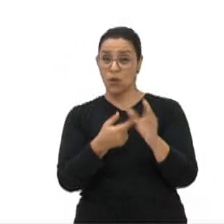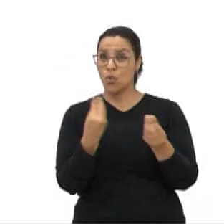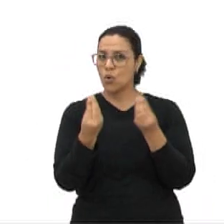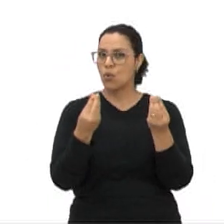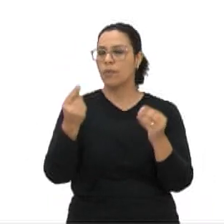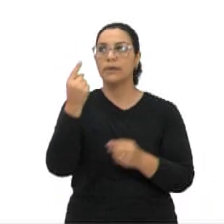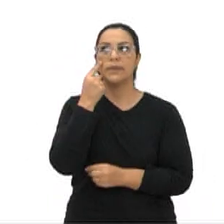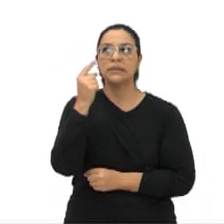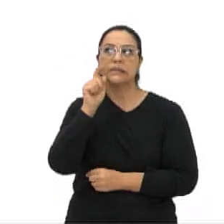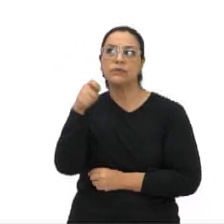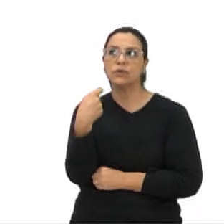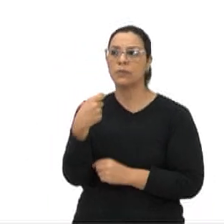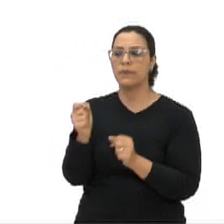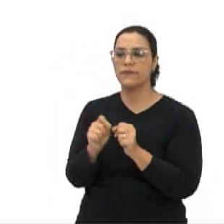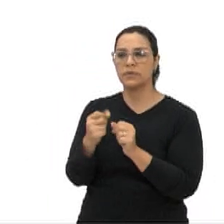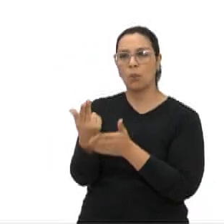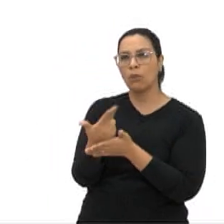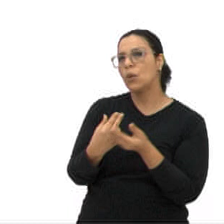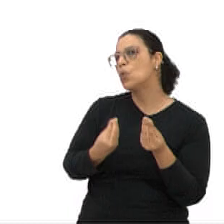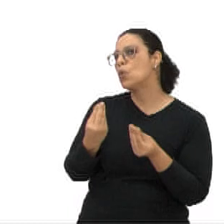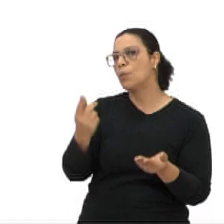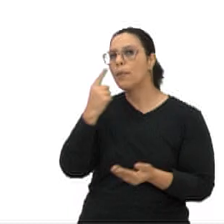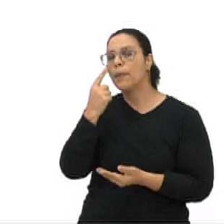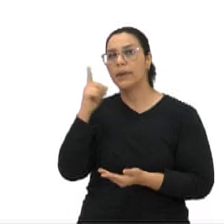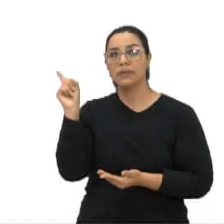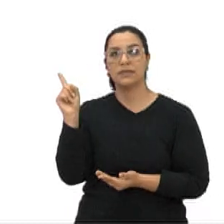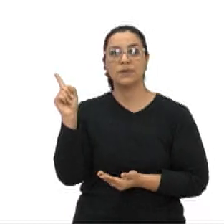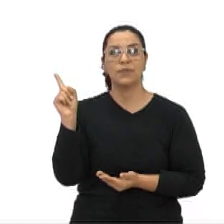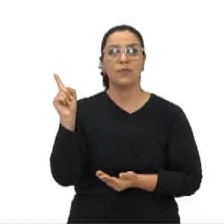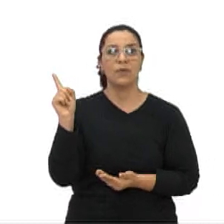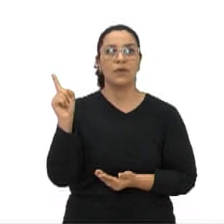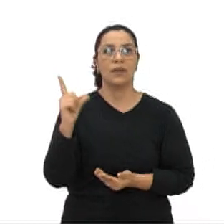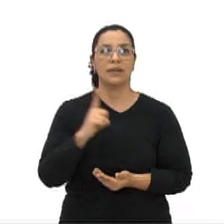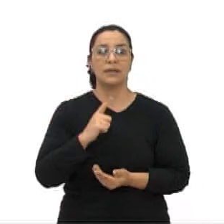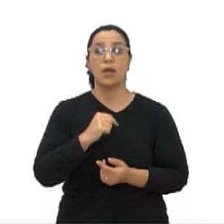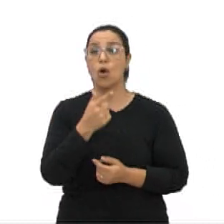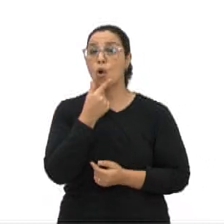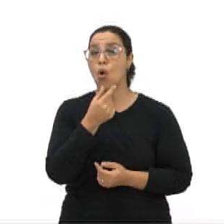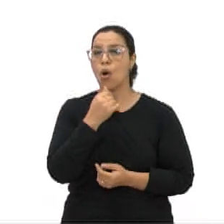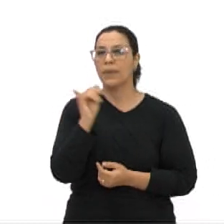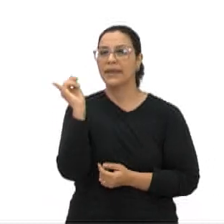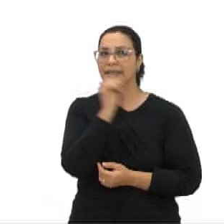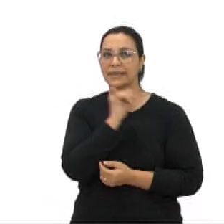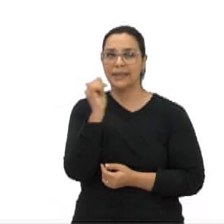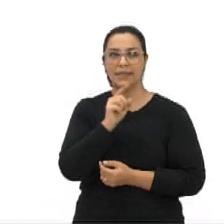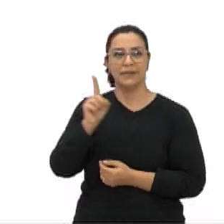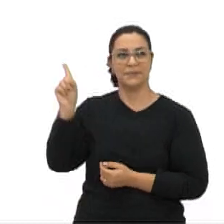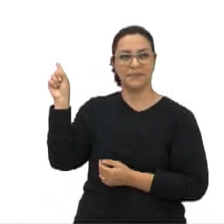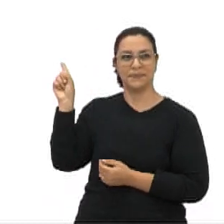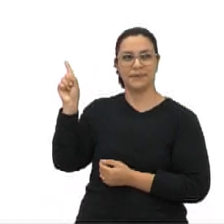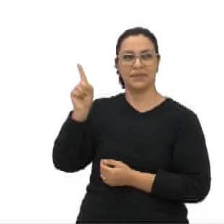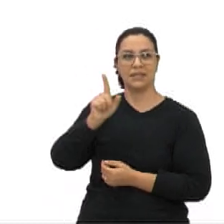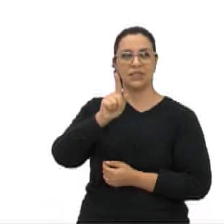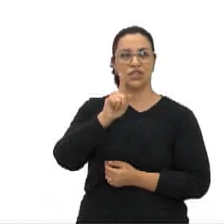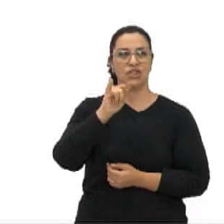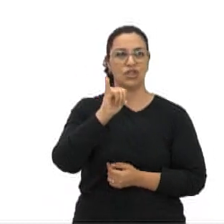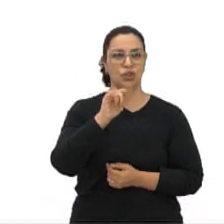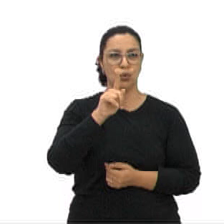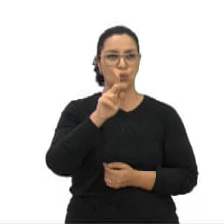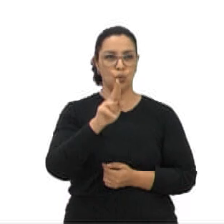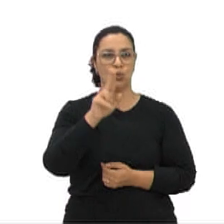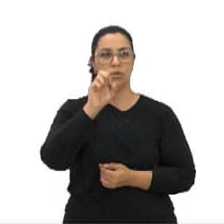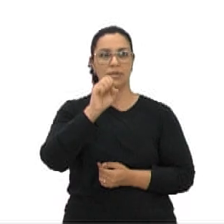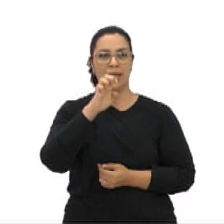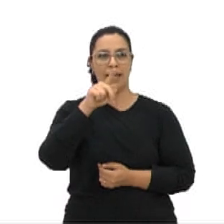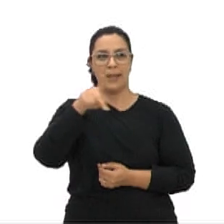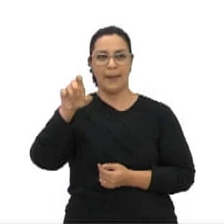como é que eles pensavam ao produzir esses tipos de trabalho. Então, eu trouxe aqui um artista italiano chamado Giuseppe Arcimboldo. Olha